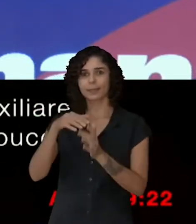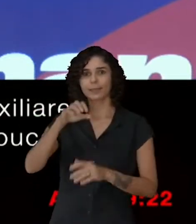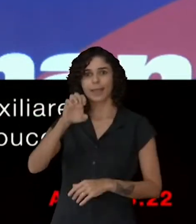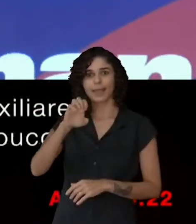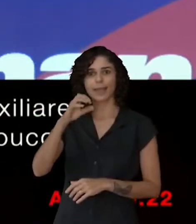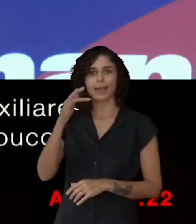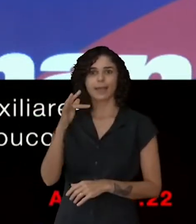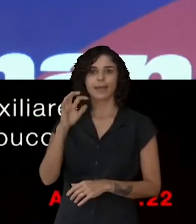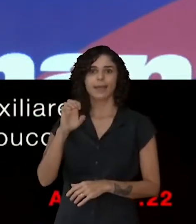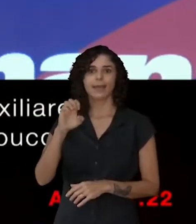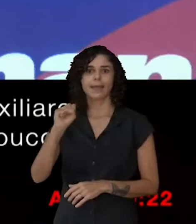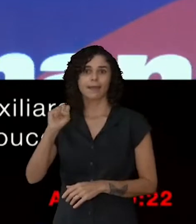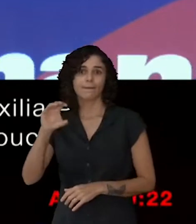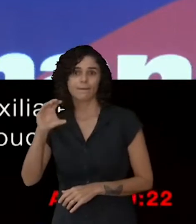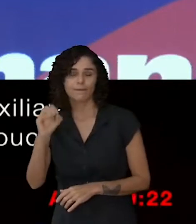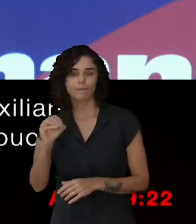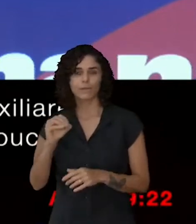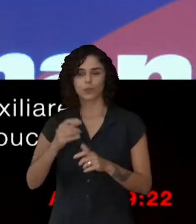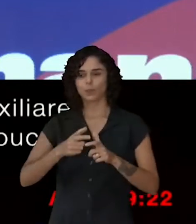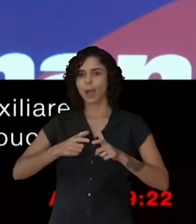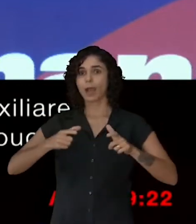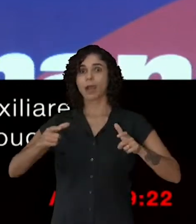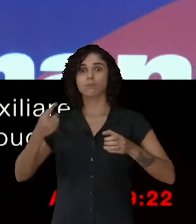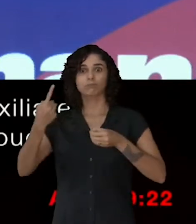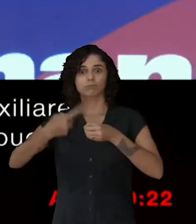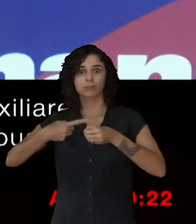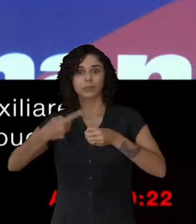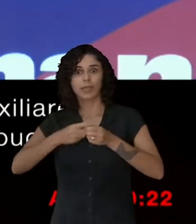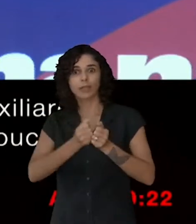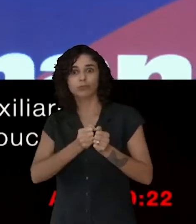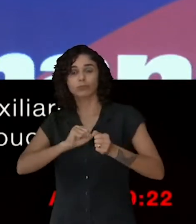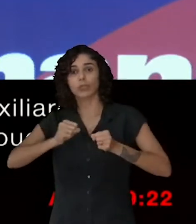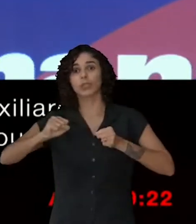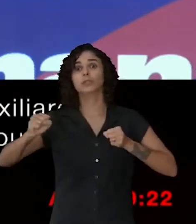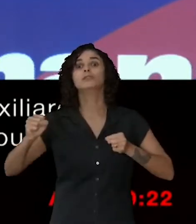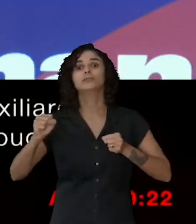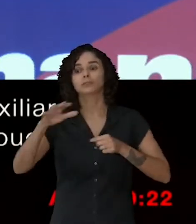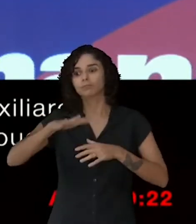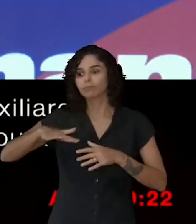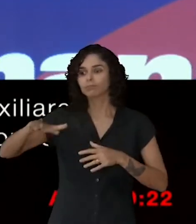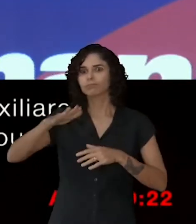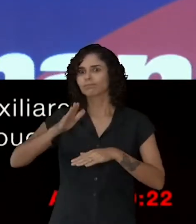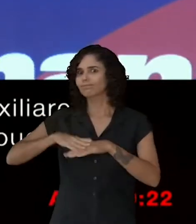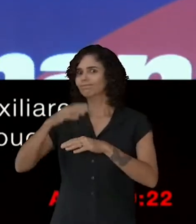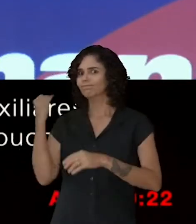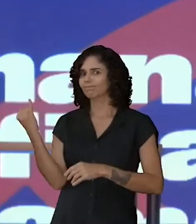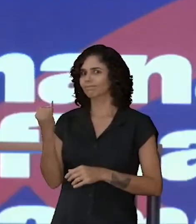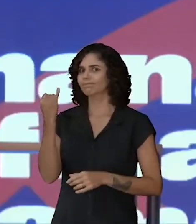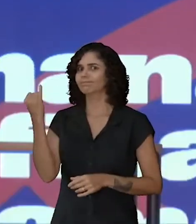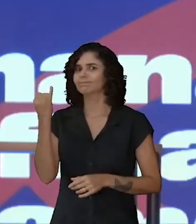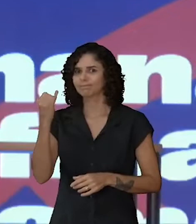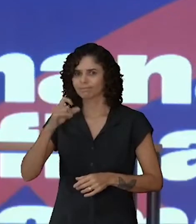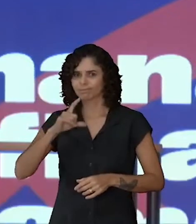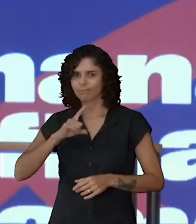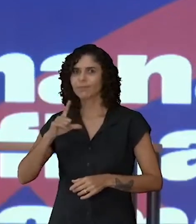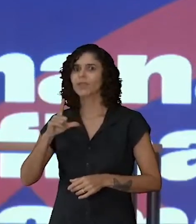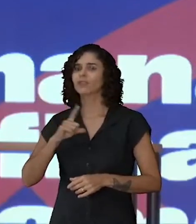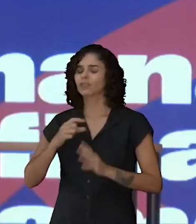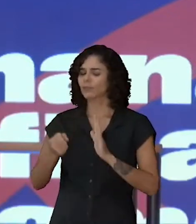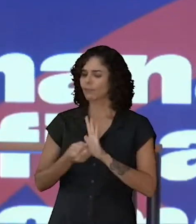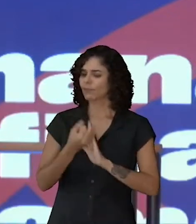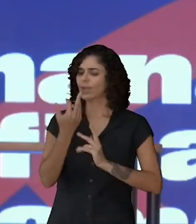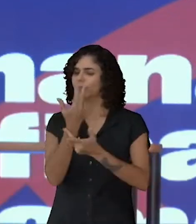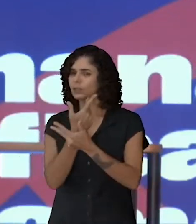que era uma grande cidade daquela região, uma das mais importantes, tinha várias